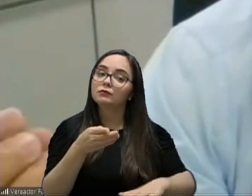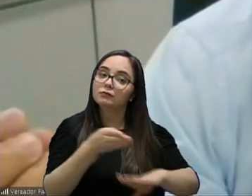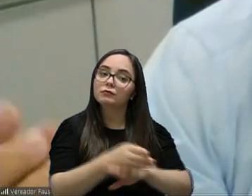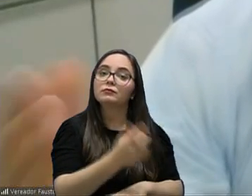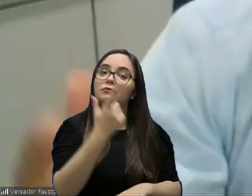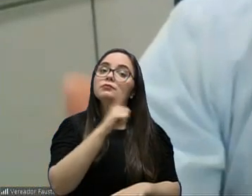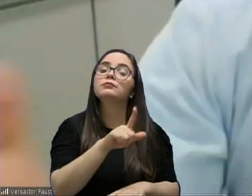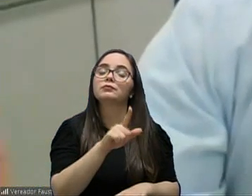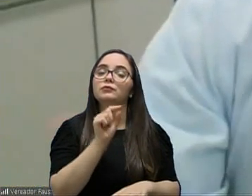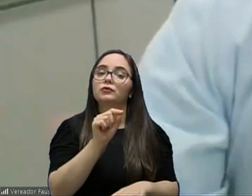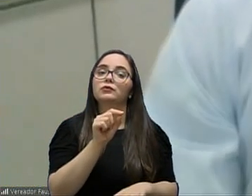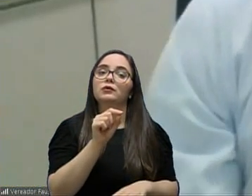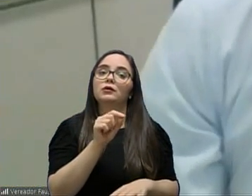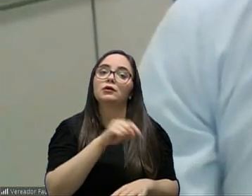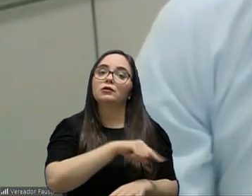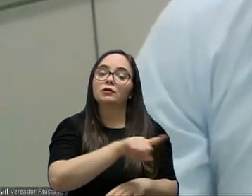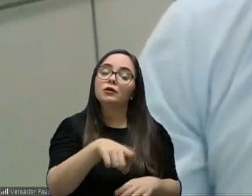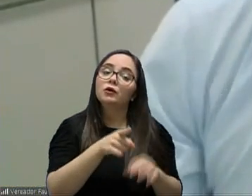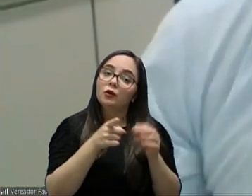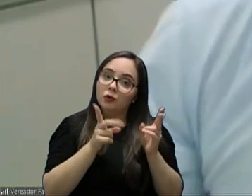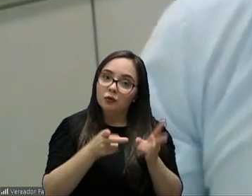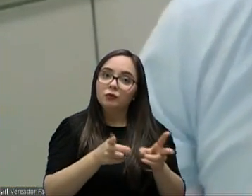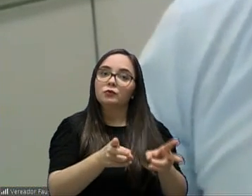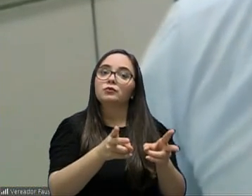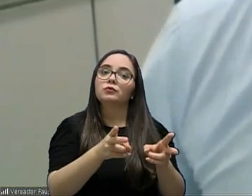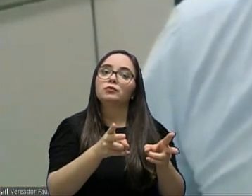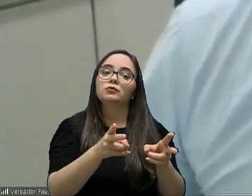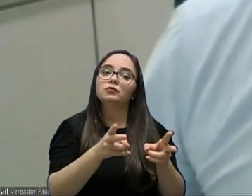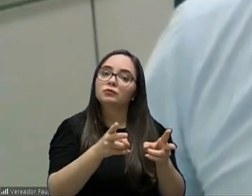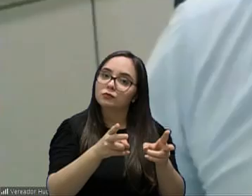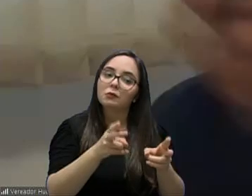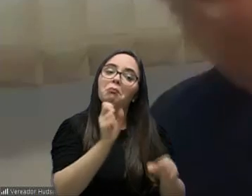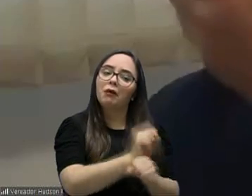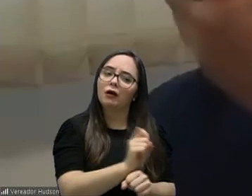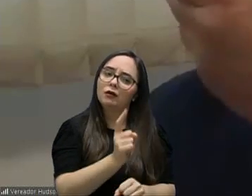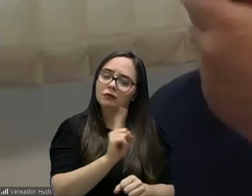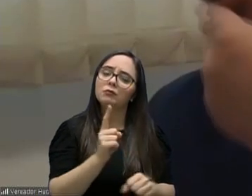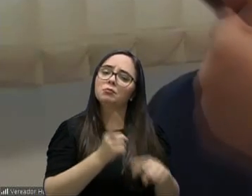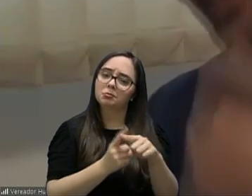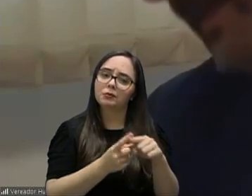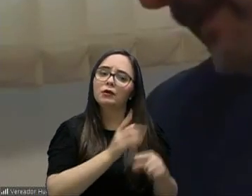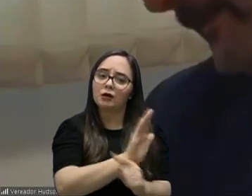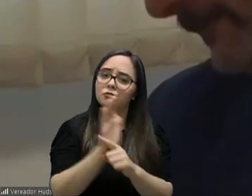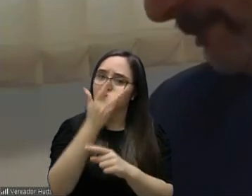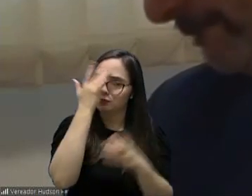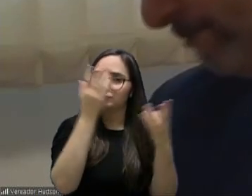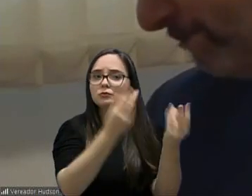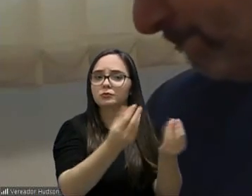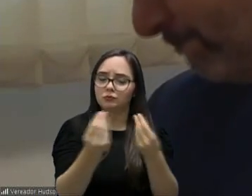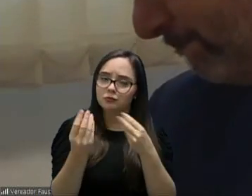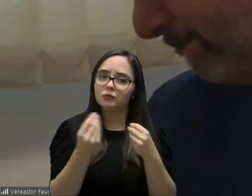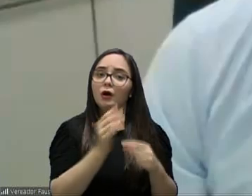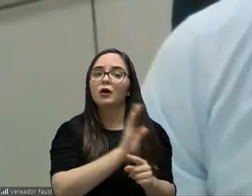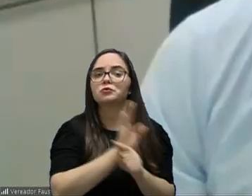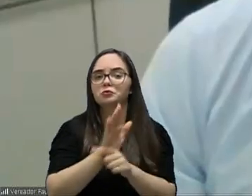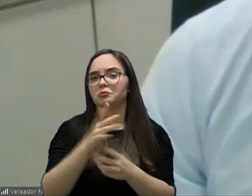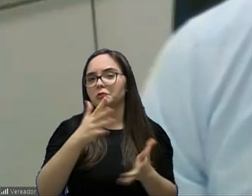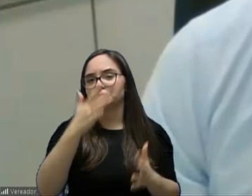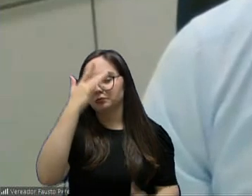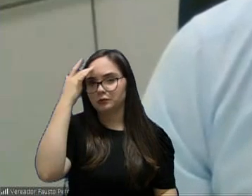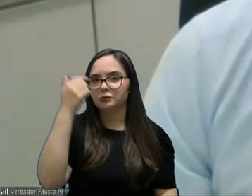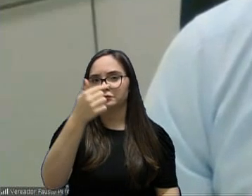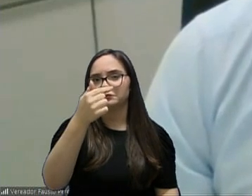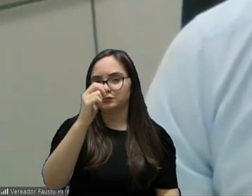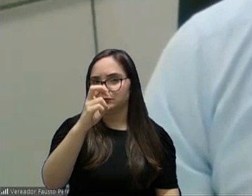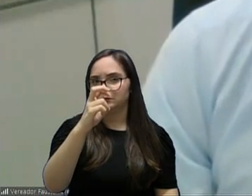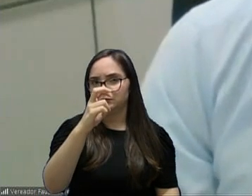que esse atendimento pela Fundação Melanie Klein não interrompesse aqui em Sorocaba, porque naquela ocasião atendiam-se aí